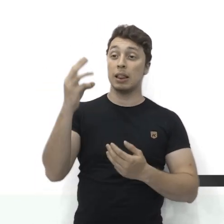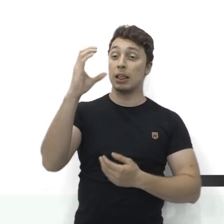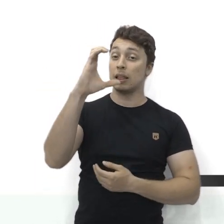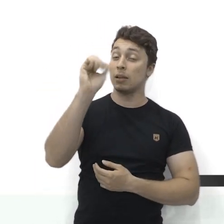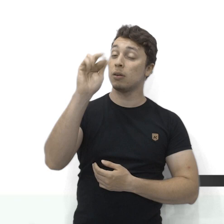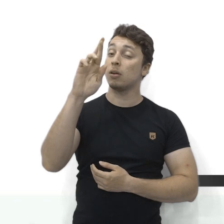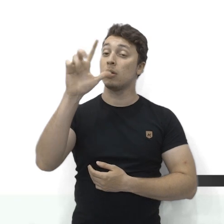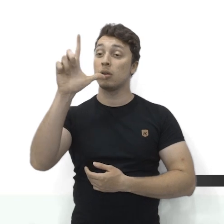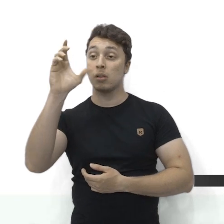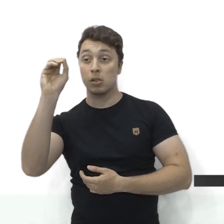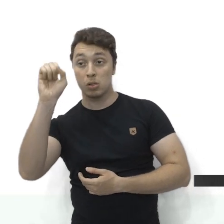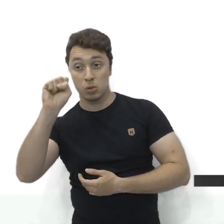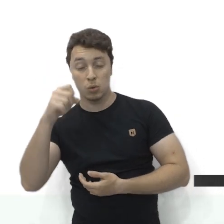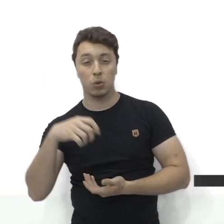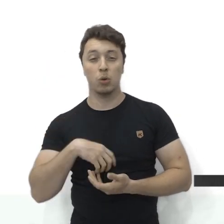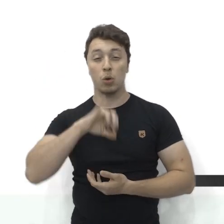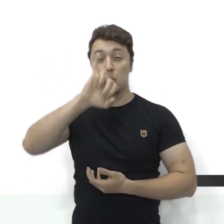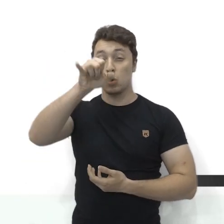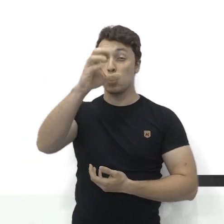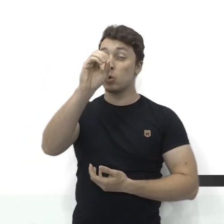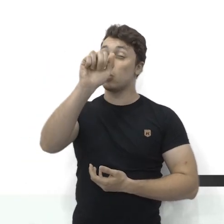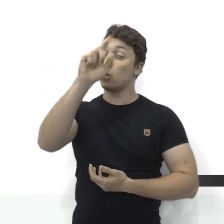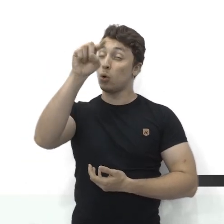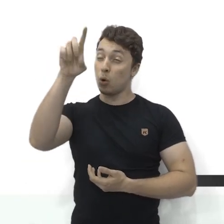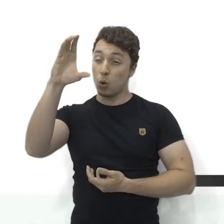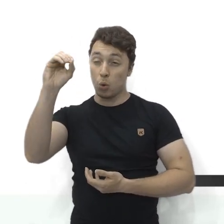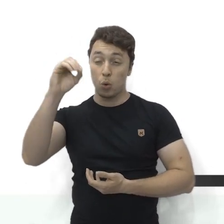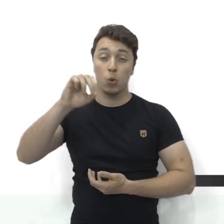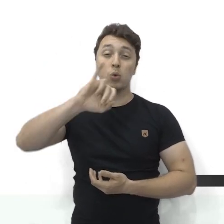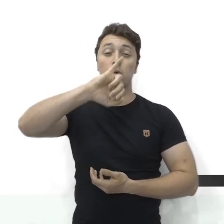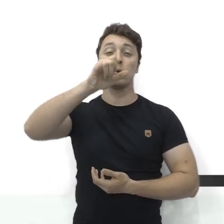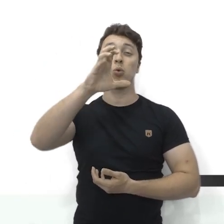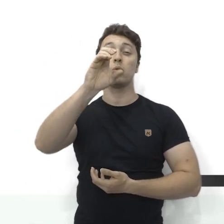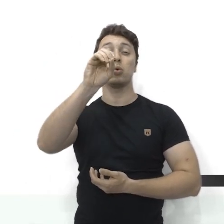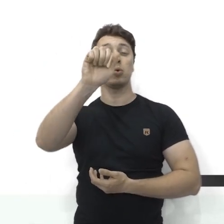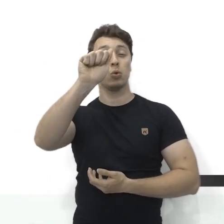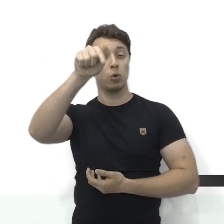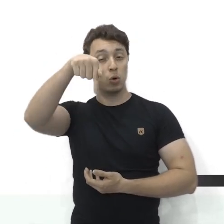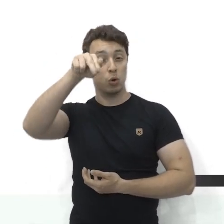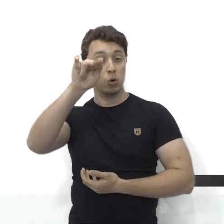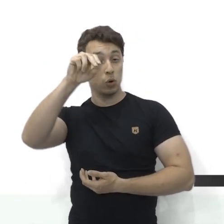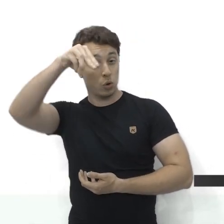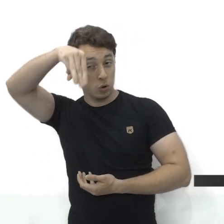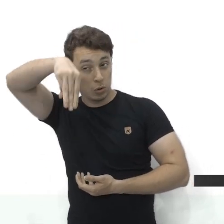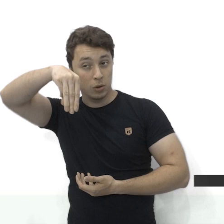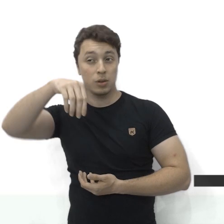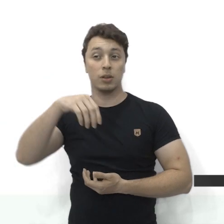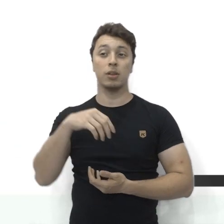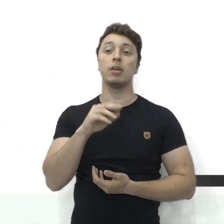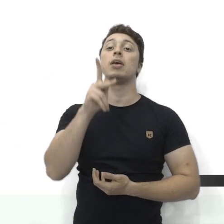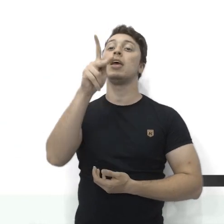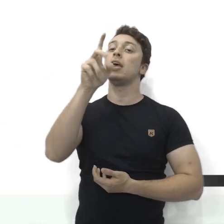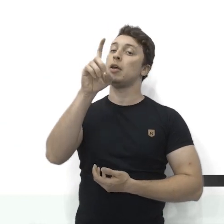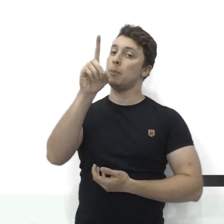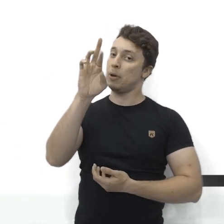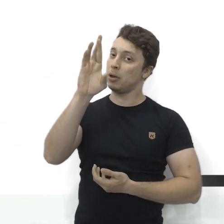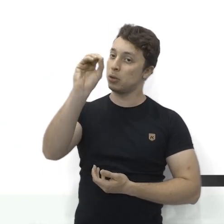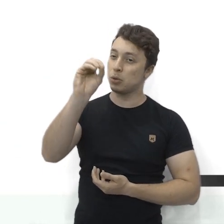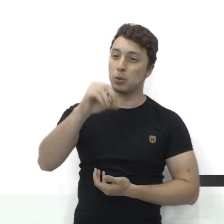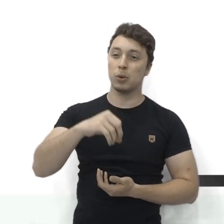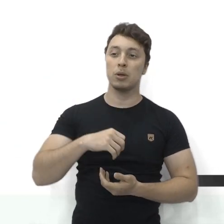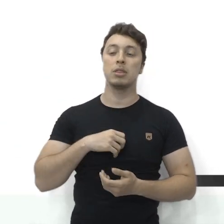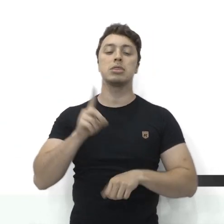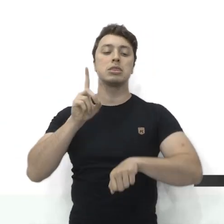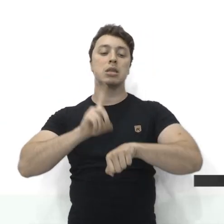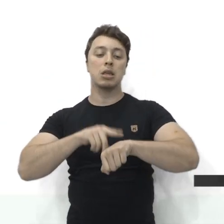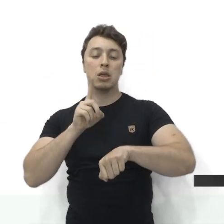Emanuel, João Manuel, Joaquim Manuel e Pedro Henrique. E o